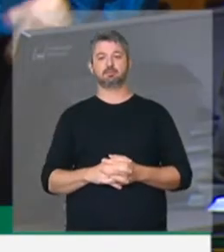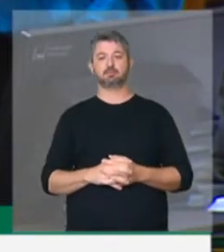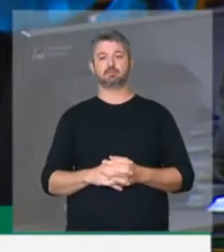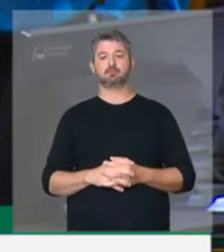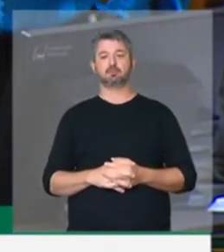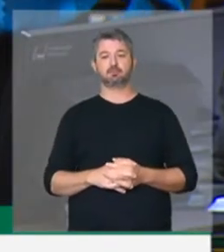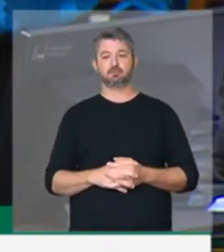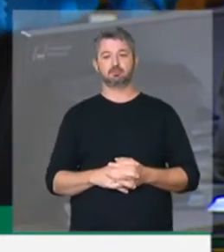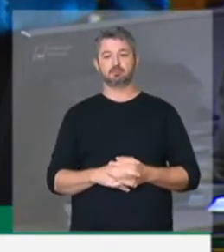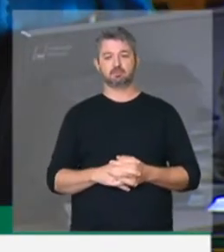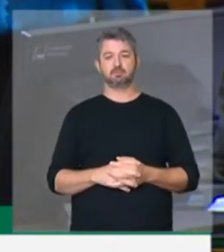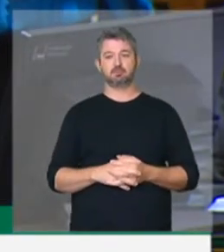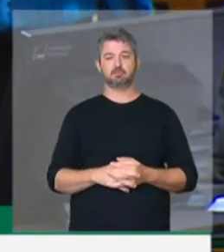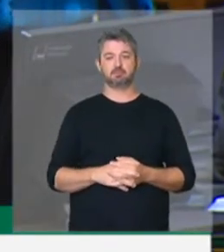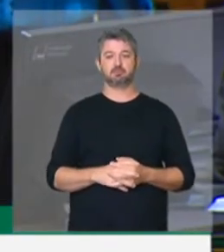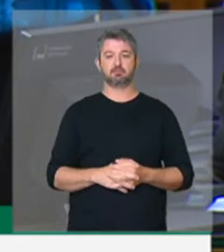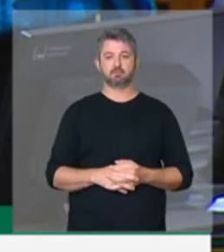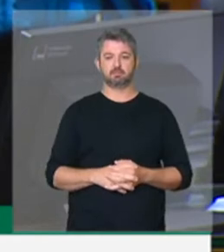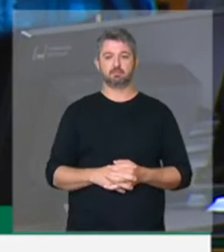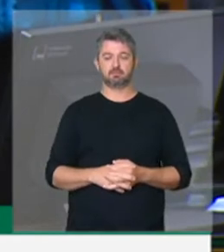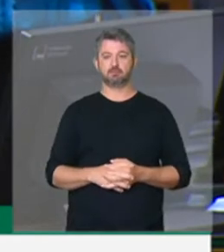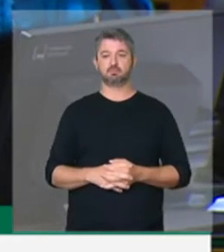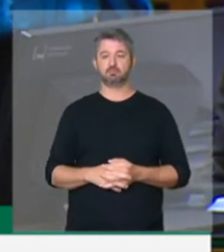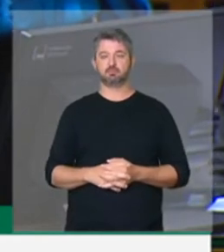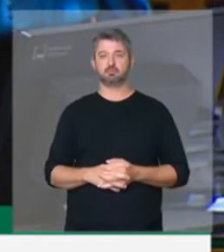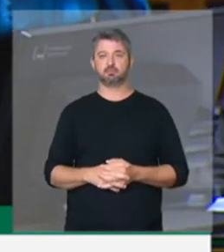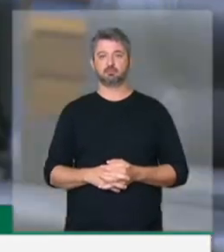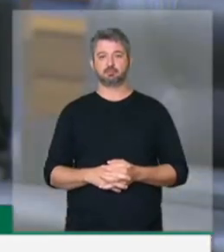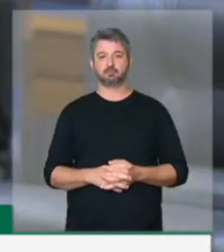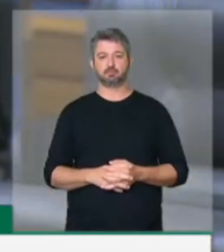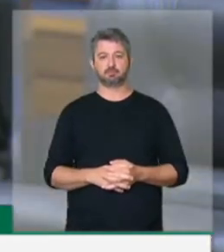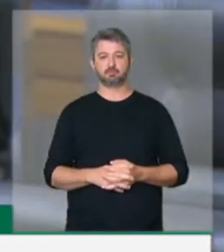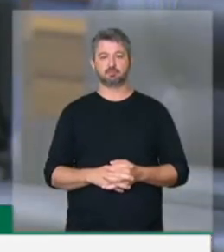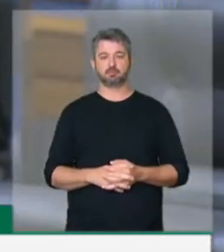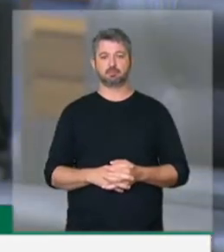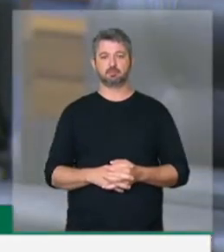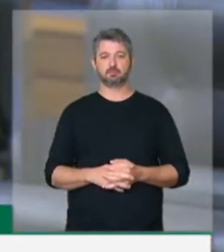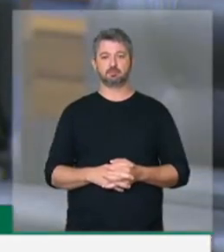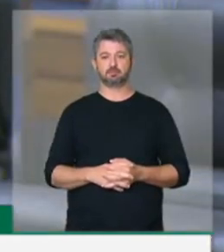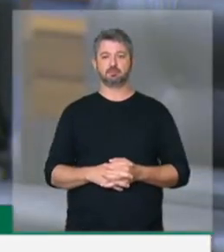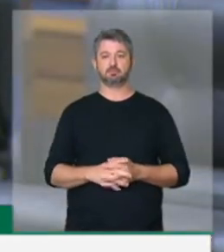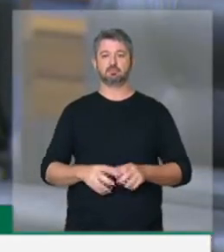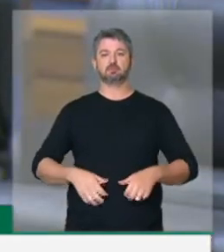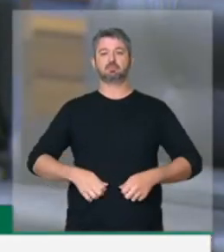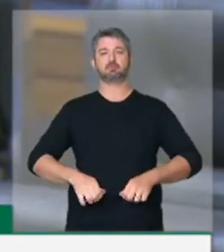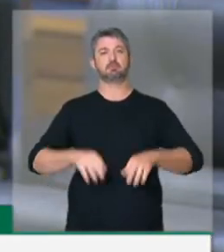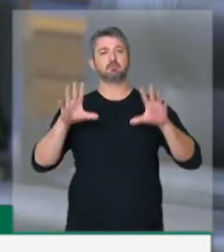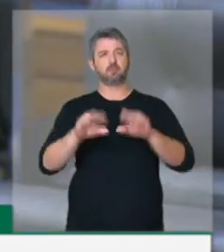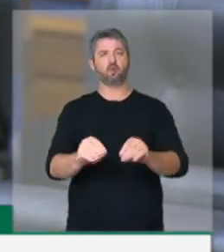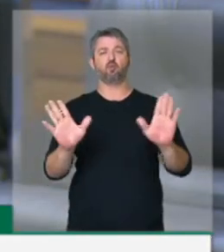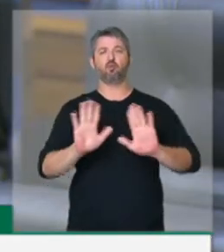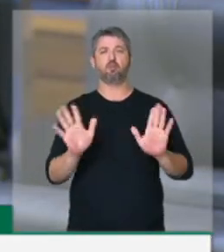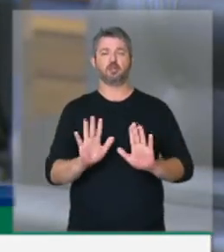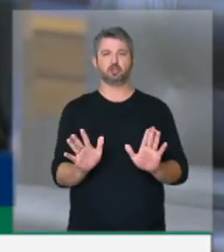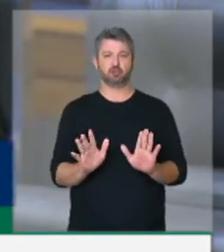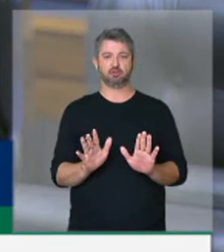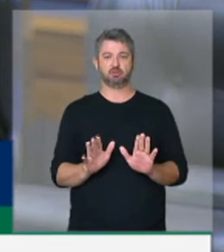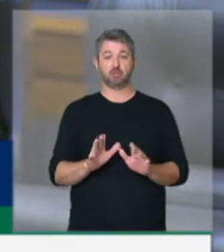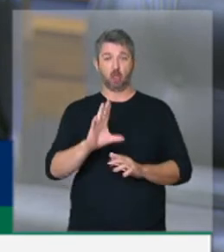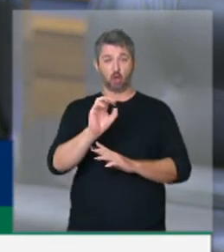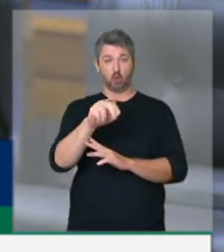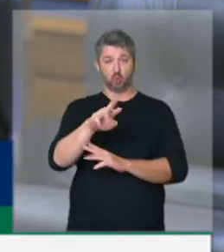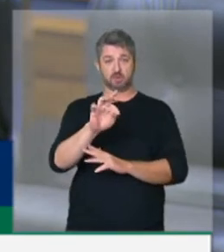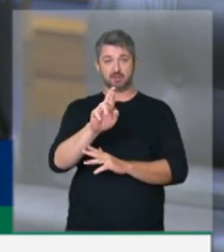Amazonas. Só para concluir, que nós temos a líder esperando para falar. Presidente, obrigado. Para concluir, presidente. Então, não vamos mexer nos concentrados. Os